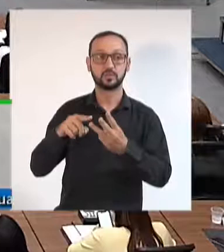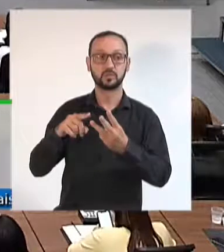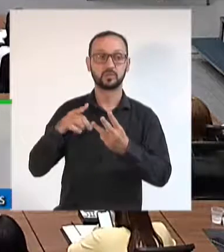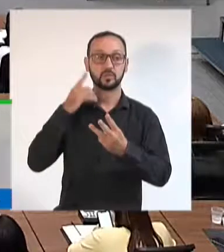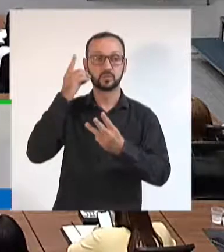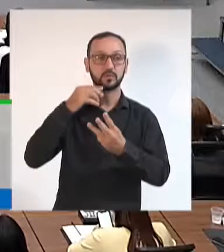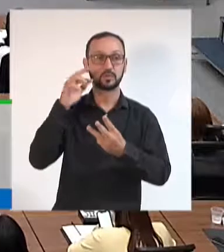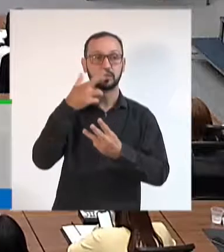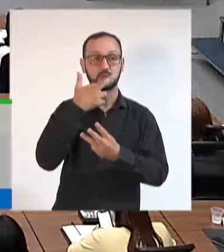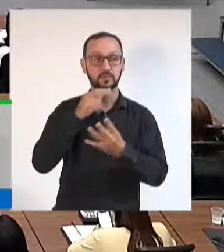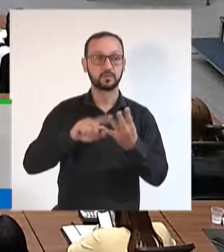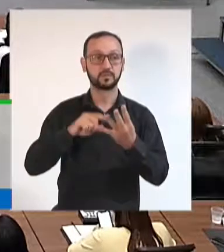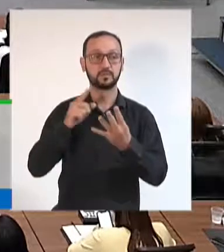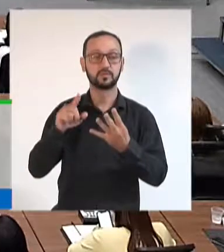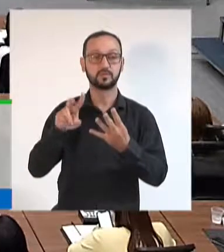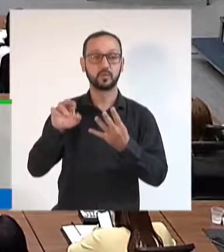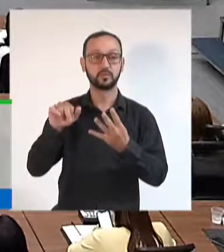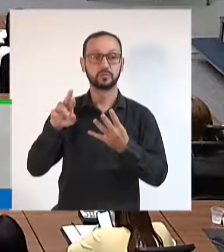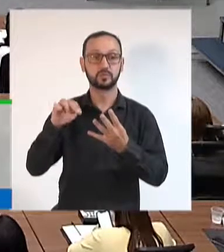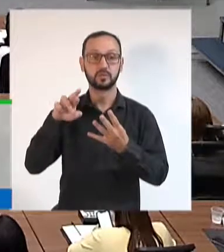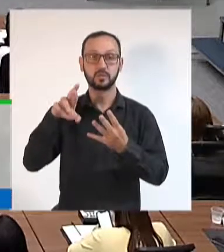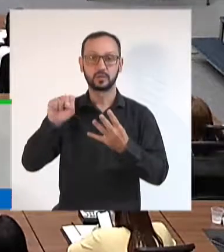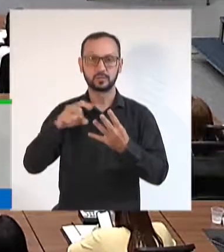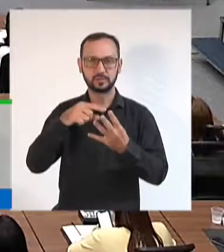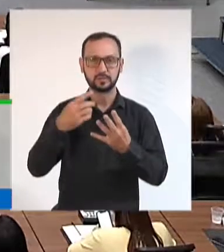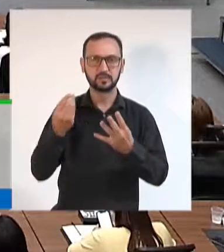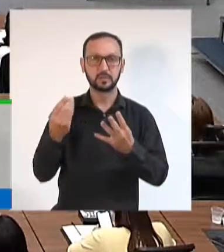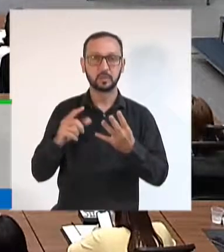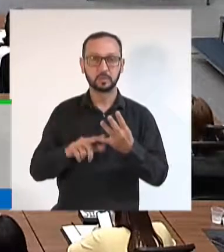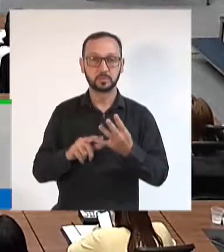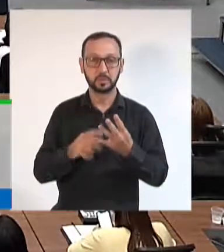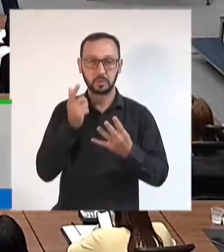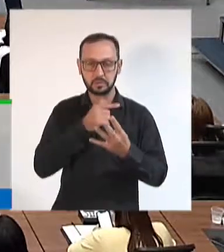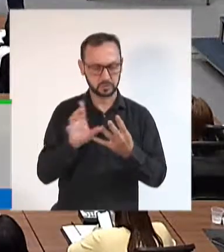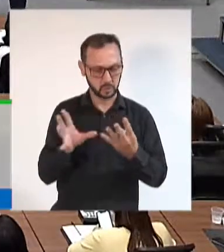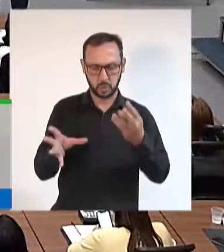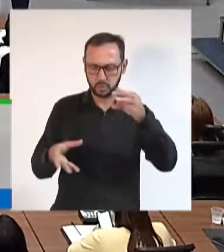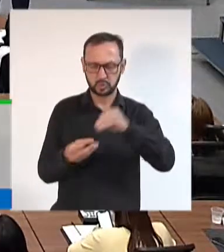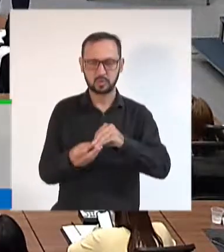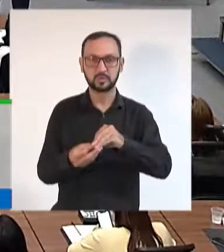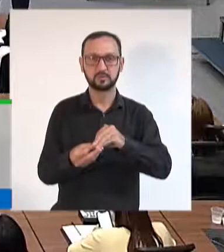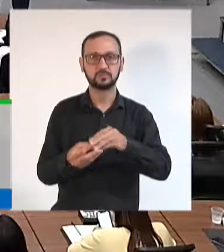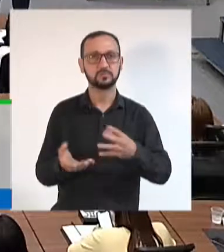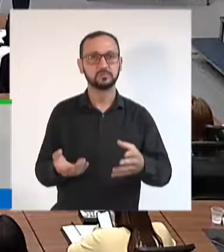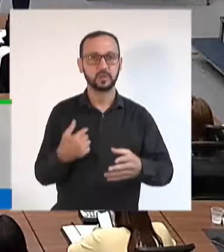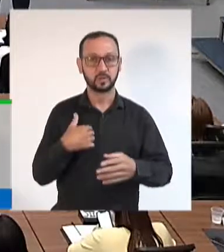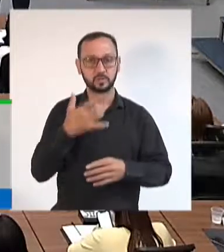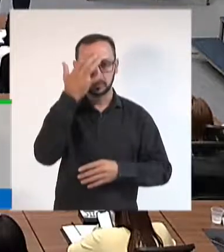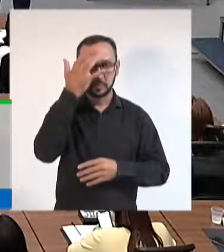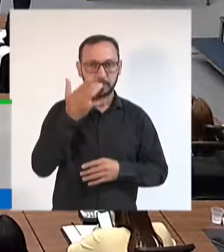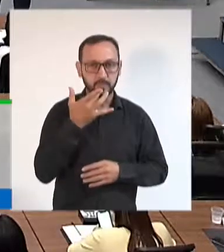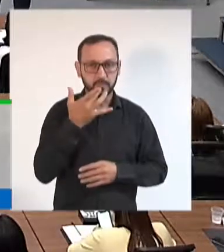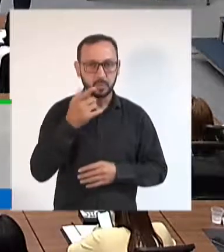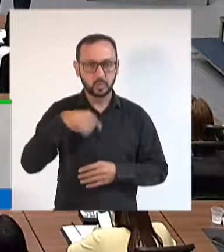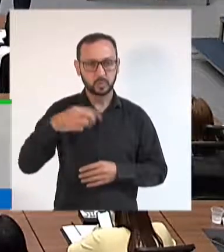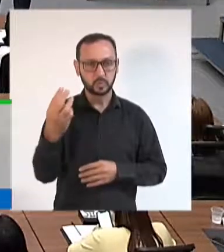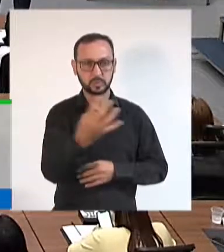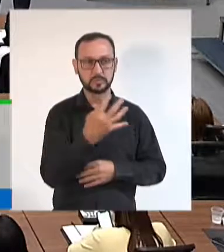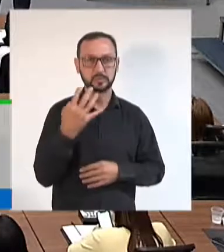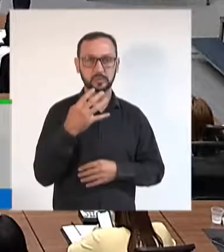deputado Renato e o Valderez? Isso aí, nós aqui somos aqui o perfil do Mato Grosso do